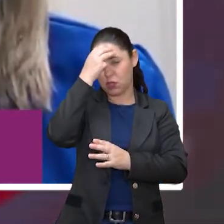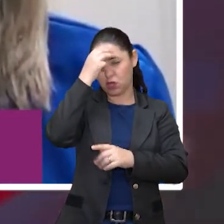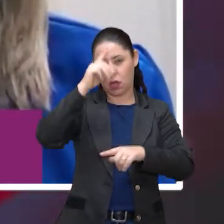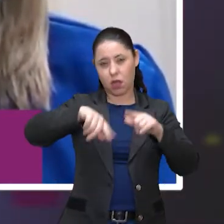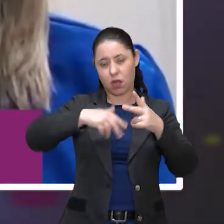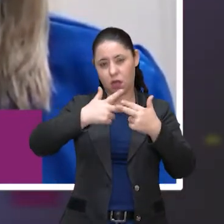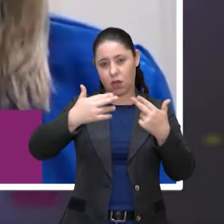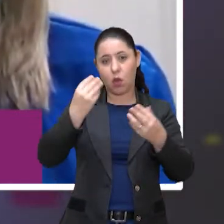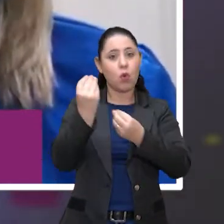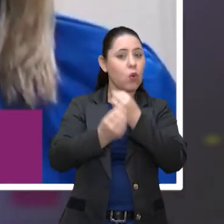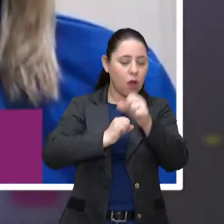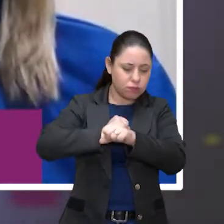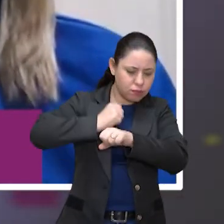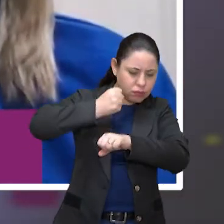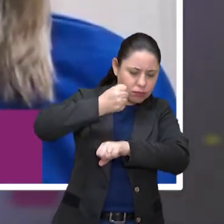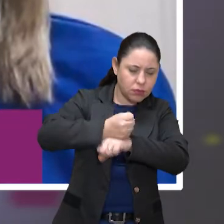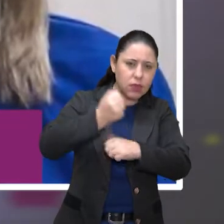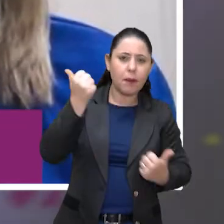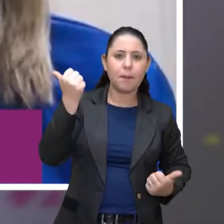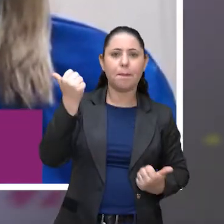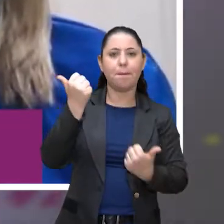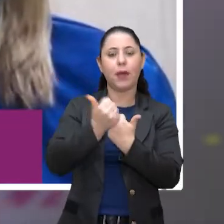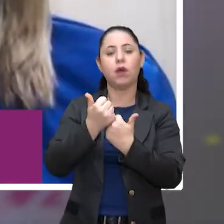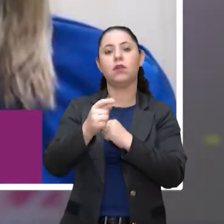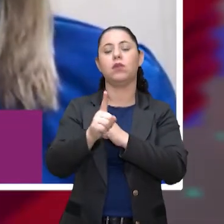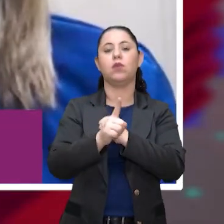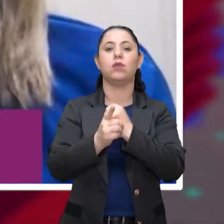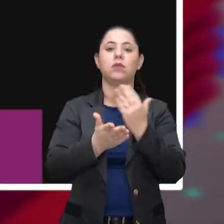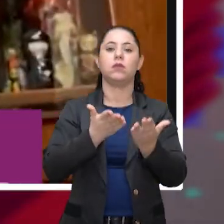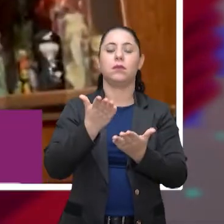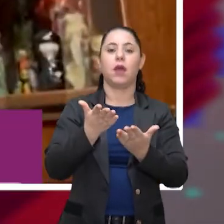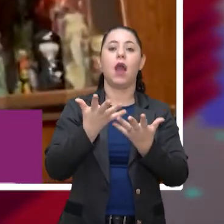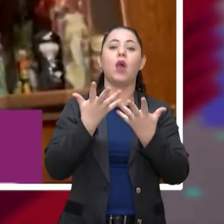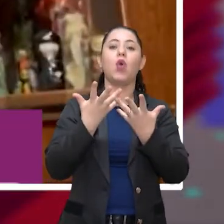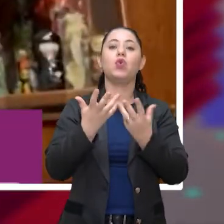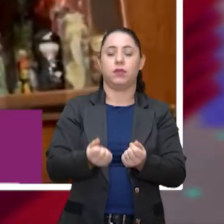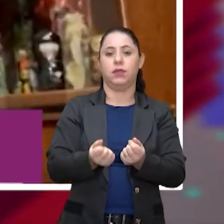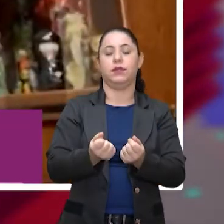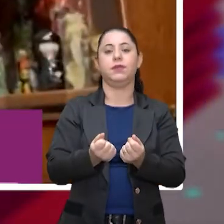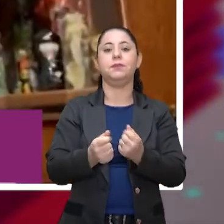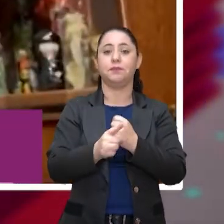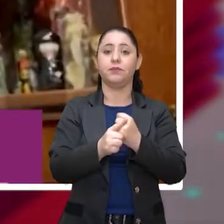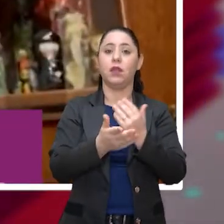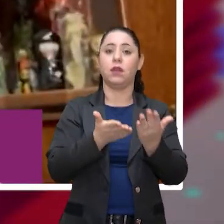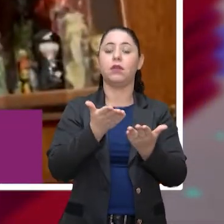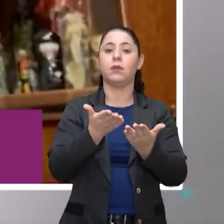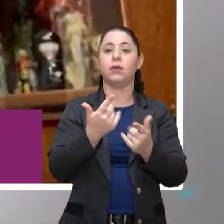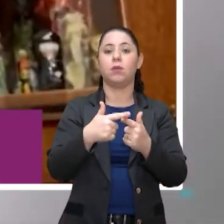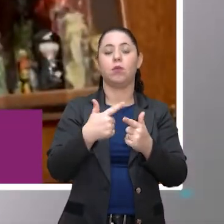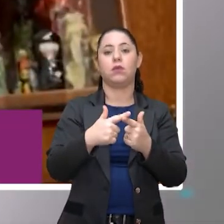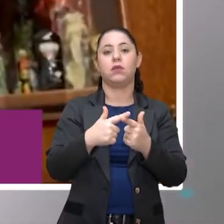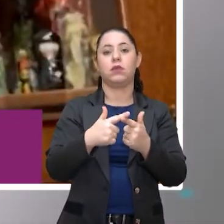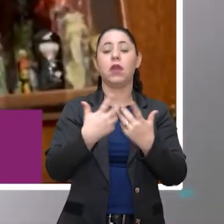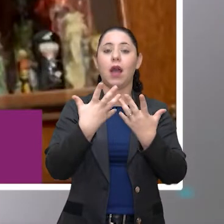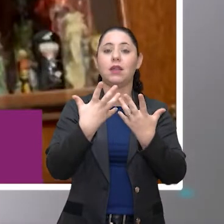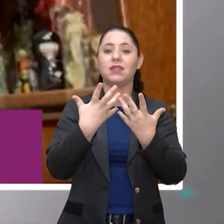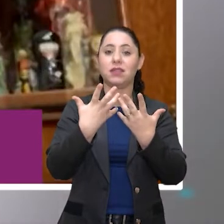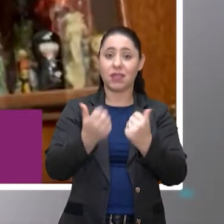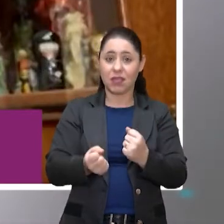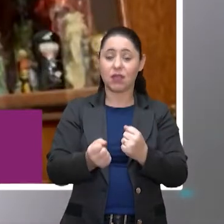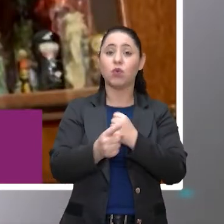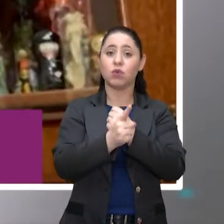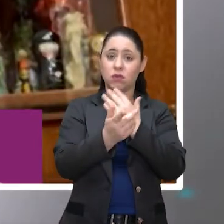como a gente enfrenta, como a gente acolhe o tratamento, vamos colocar esse termo, acolher o tratamento, porque se a gente aceitar o